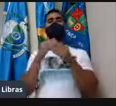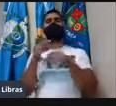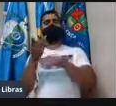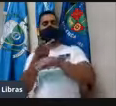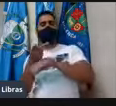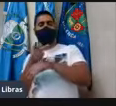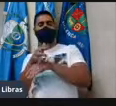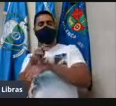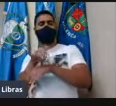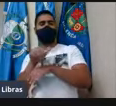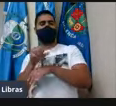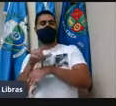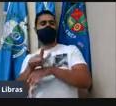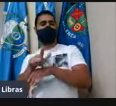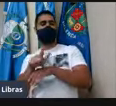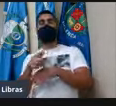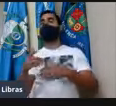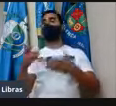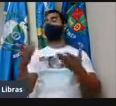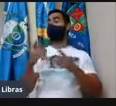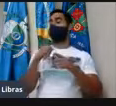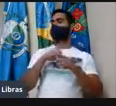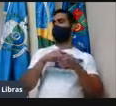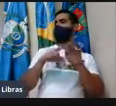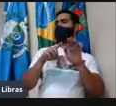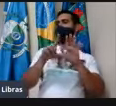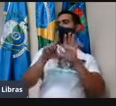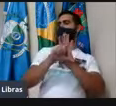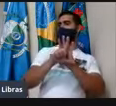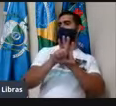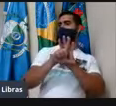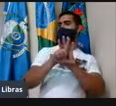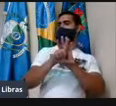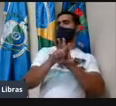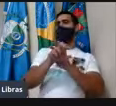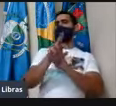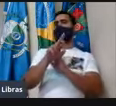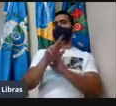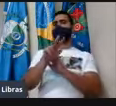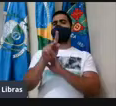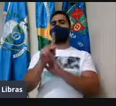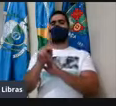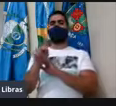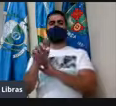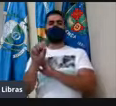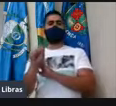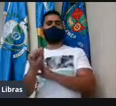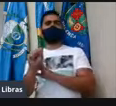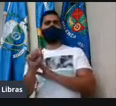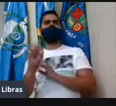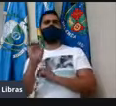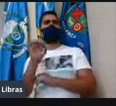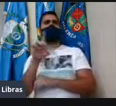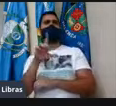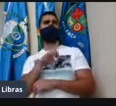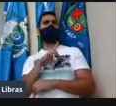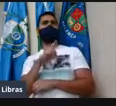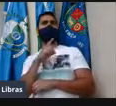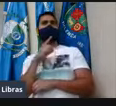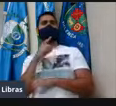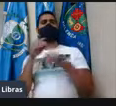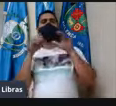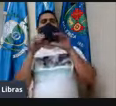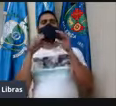Fiscal. Hoje, pela nossa legislação, o RPPS, o Previvalença, só tem o